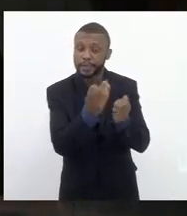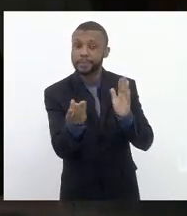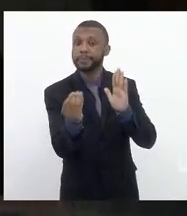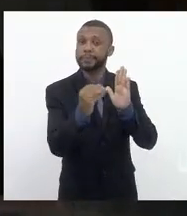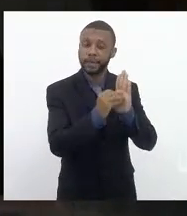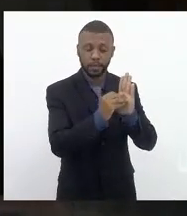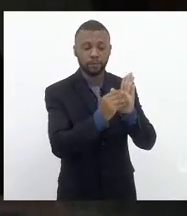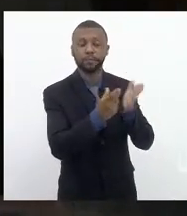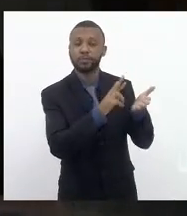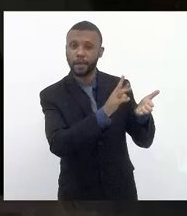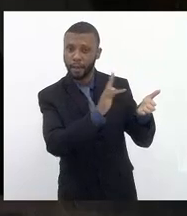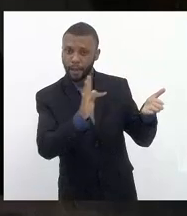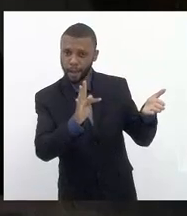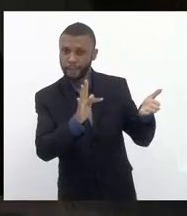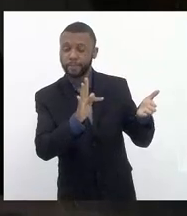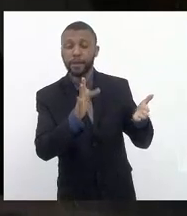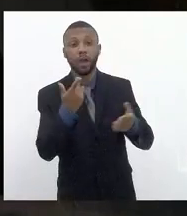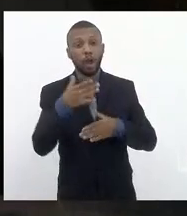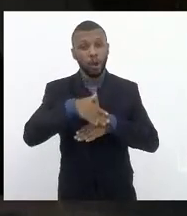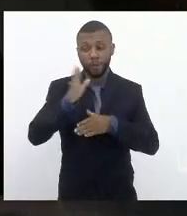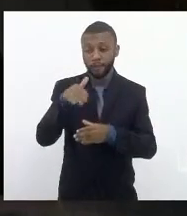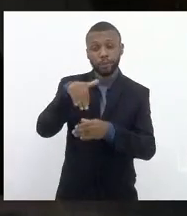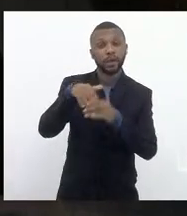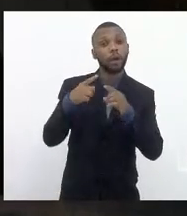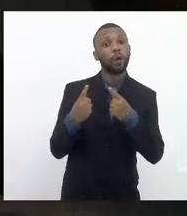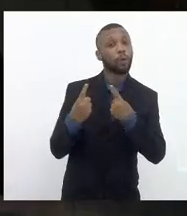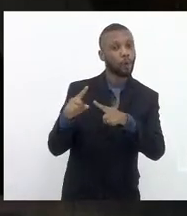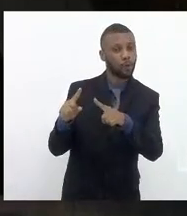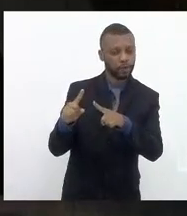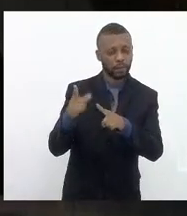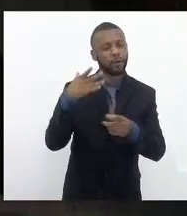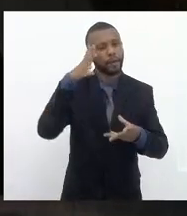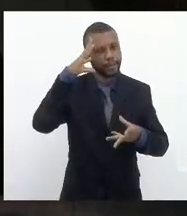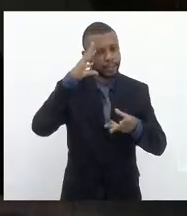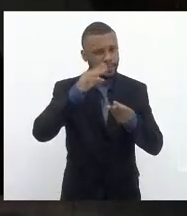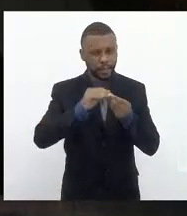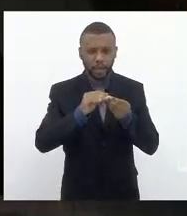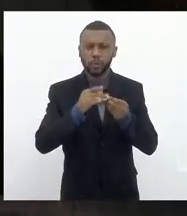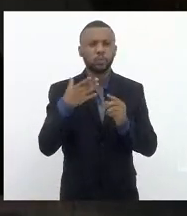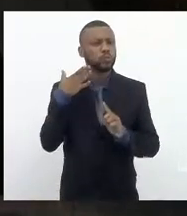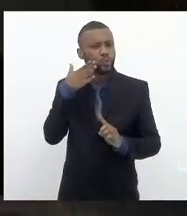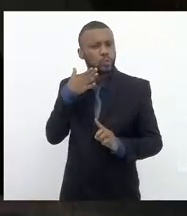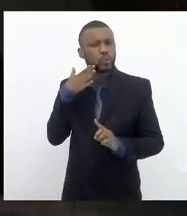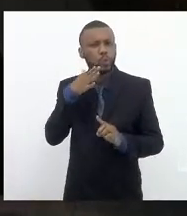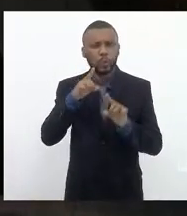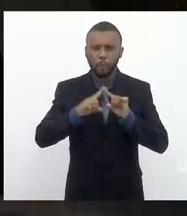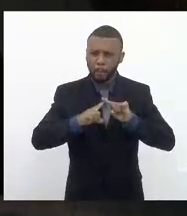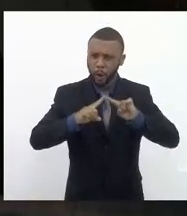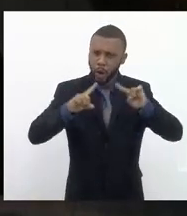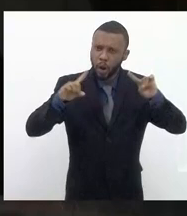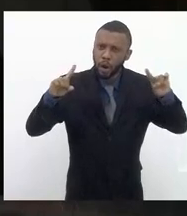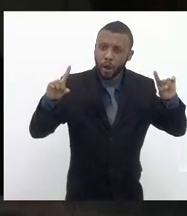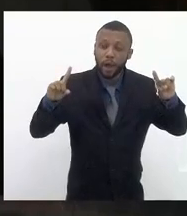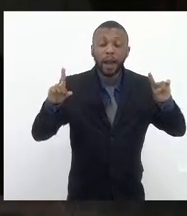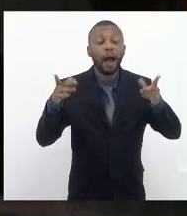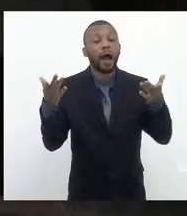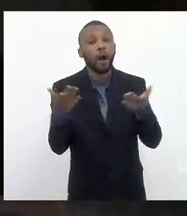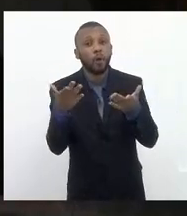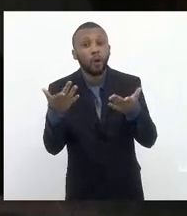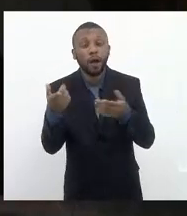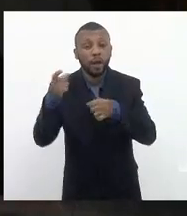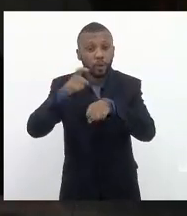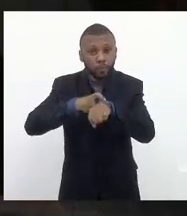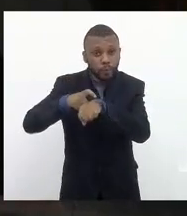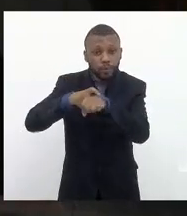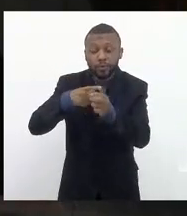disso e entenda as vicissitudes agora no regime de concessão de serviços o estado do Rio de Janeiro atraiu